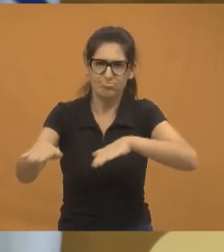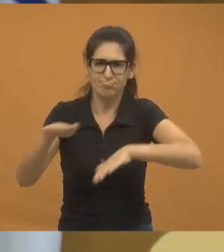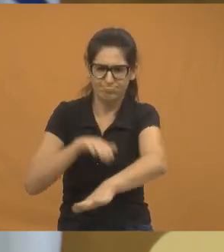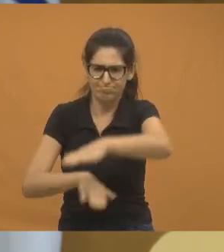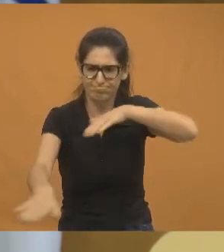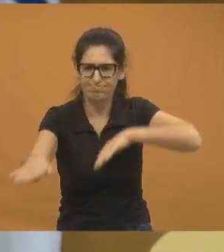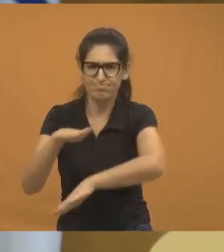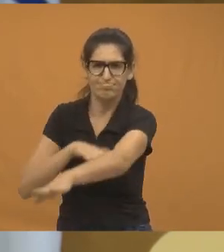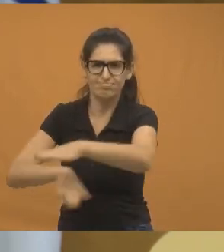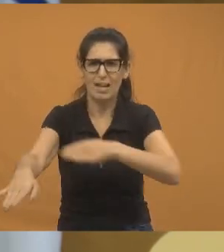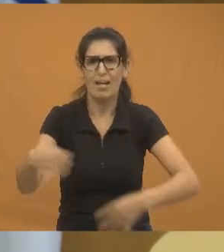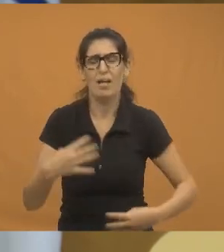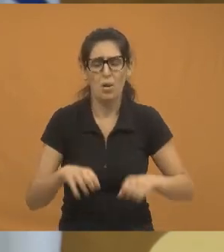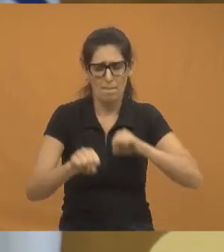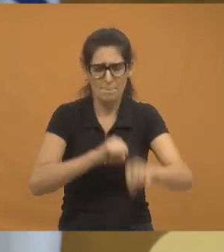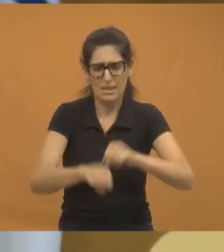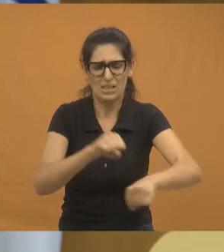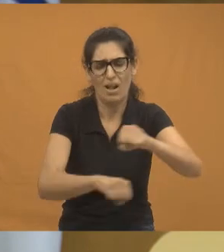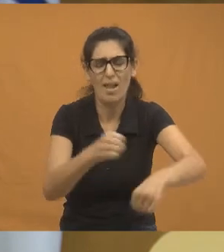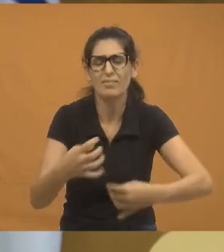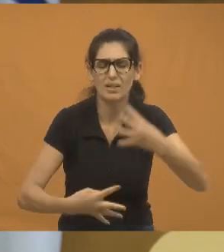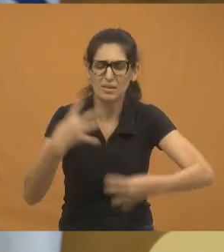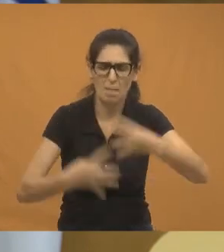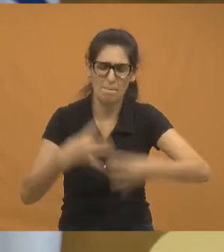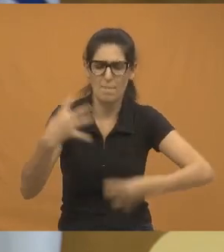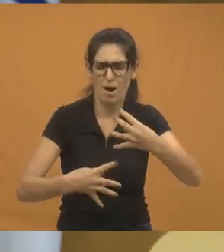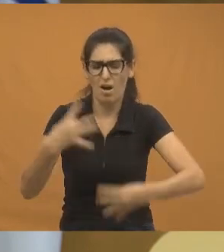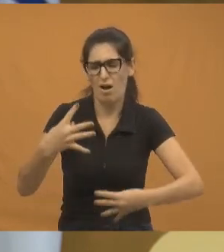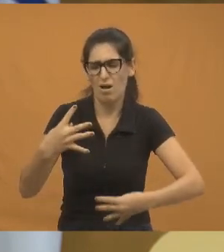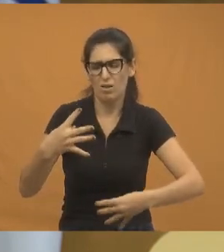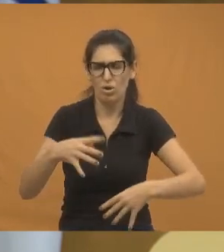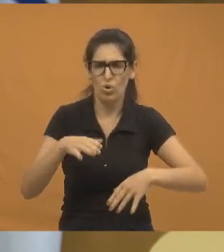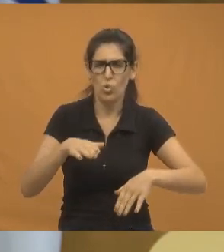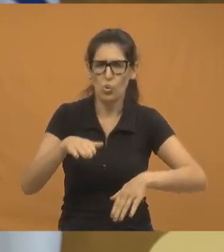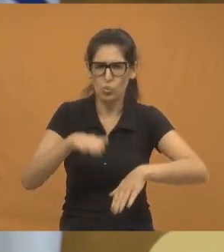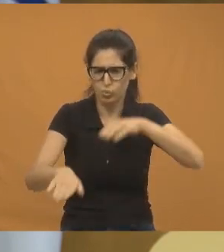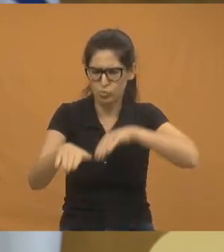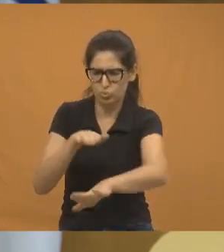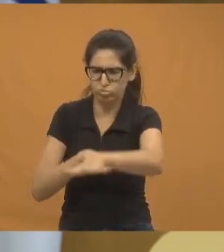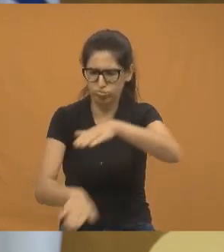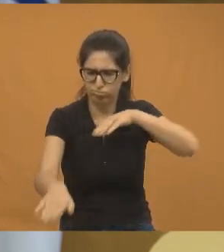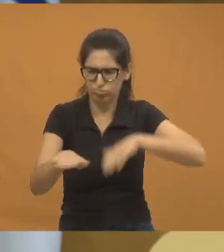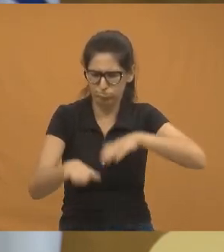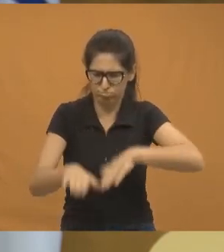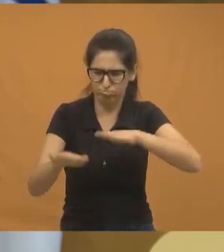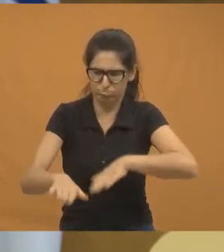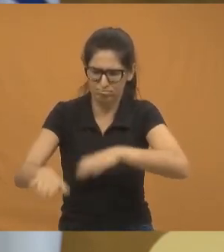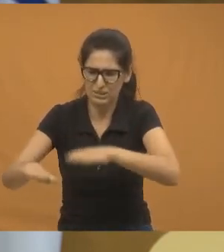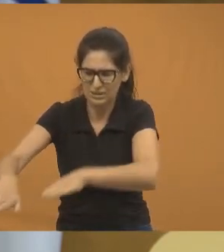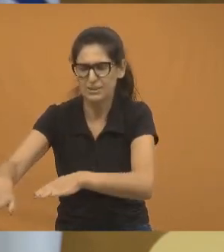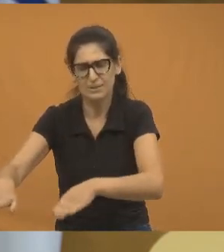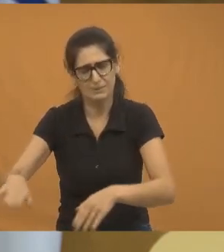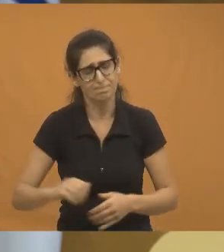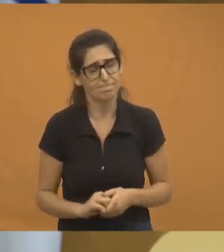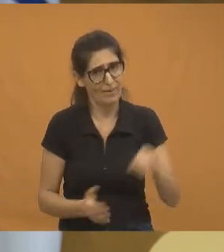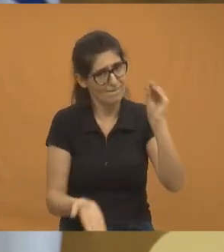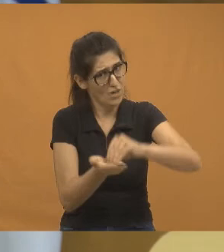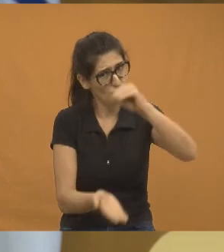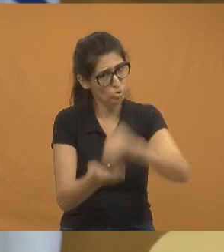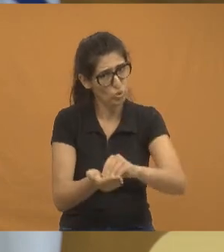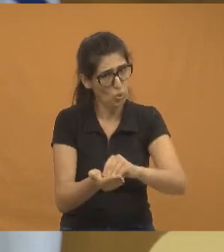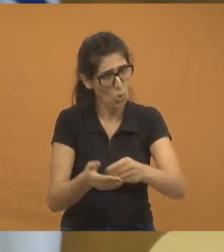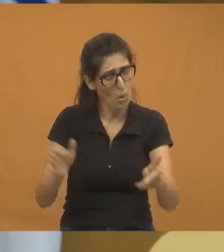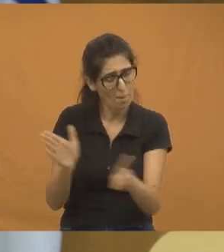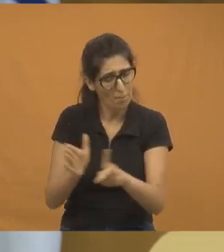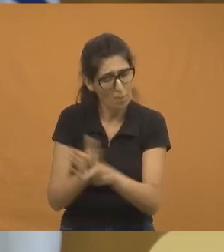no horário de pico então vamos pensar a cidade rodrigo sei que é um cara com visão para vamos pensar para frente vamos olhar vamos criticar